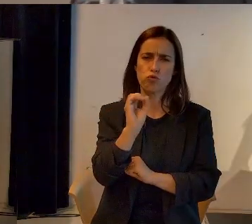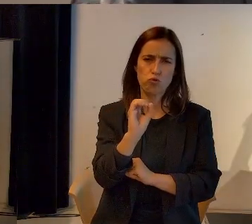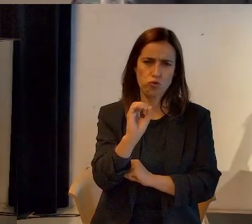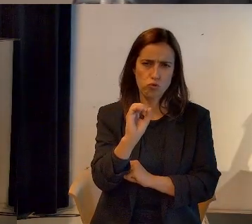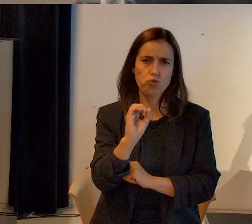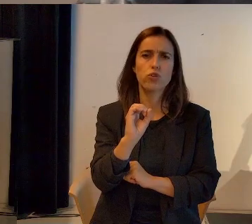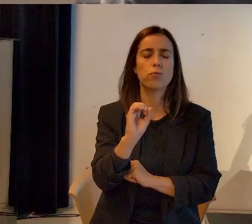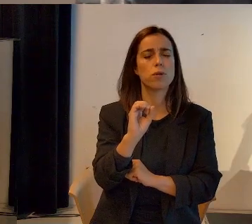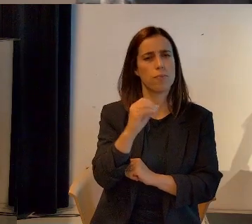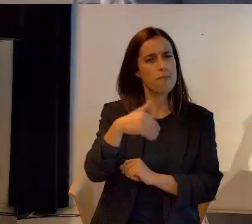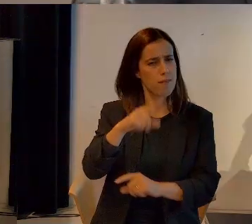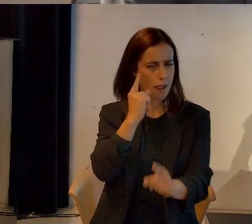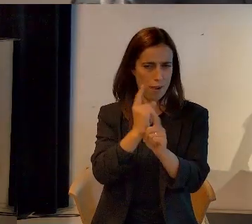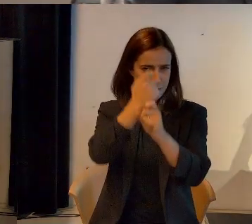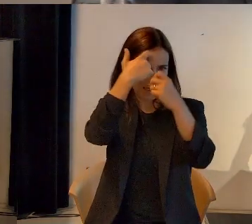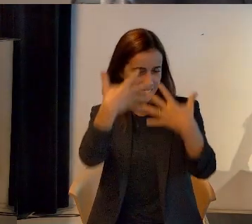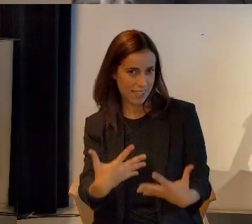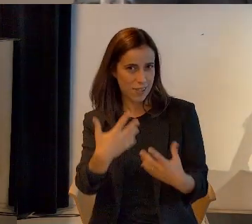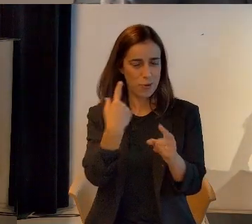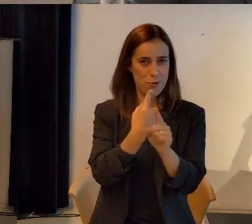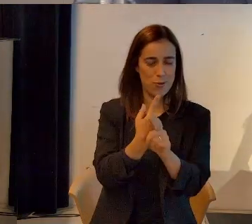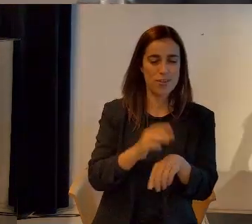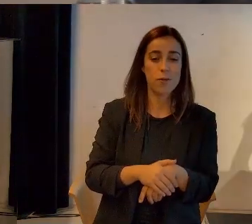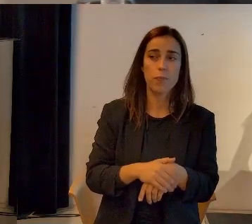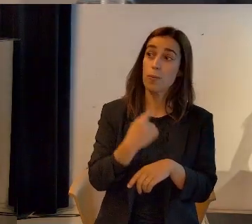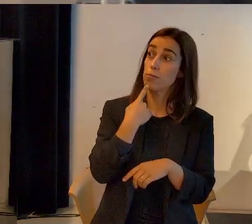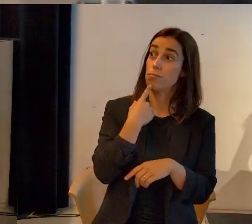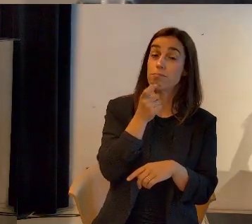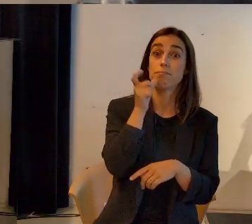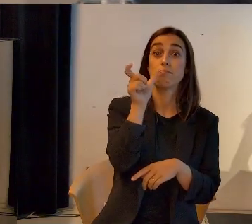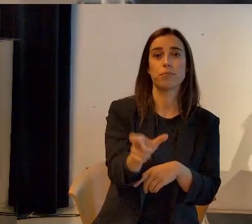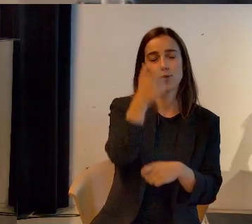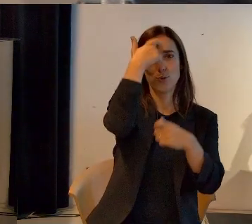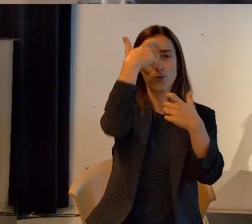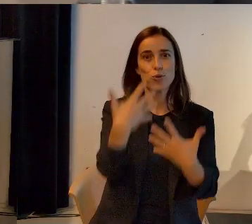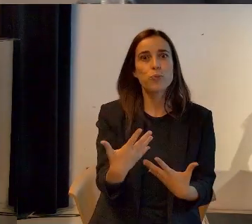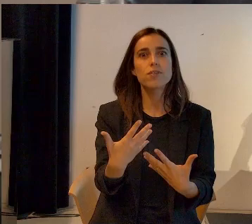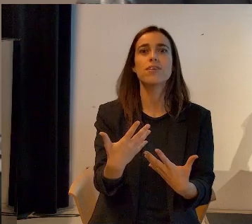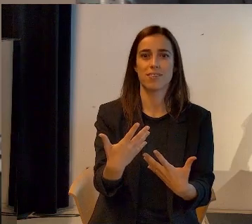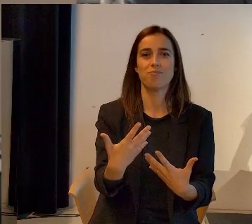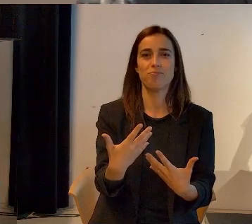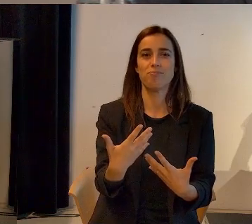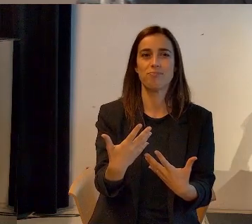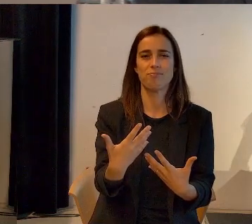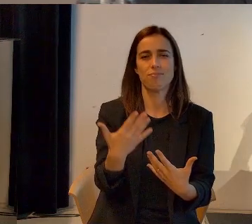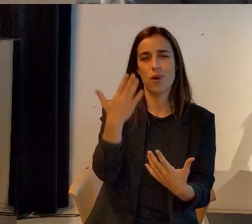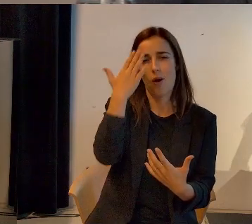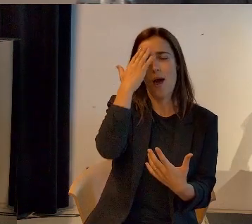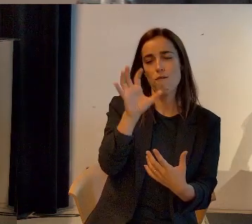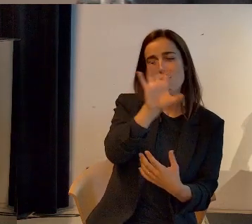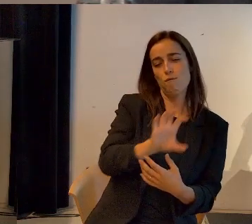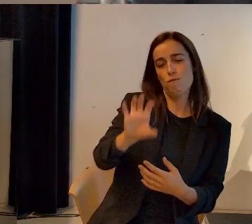a essa dimensão de ser surpreendente e de surpreender cada vez mais. E quando se fala de surpresas, portanto, eu acho que é o desenrolar do próprio